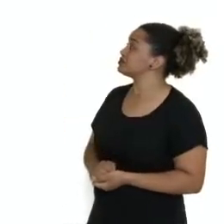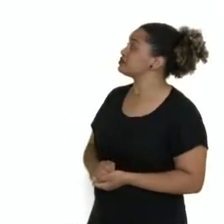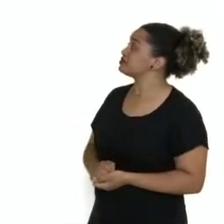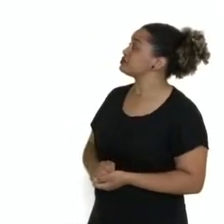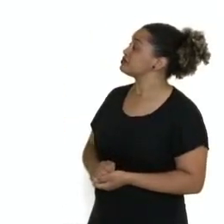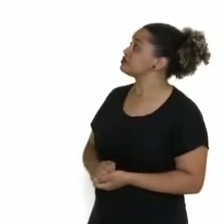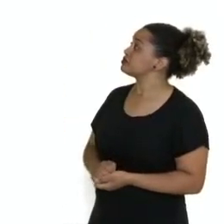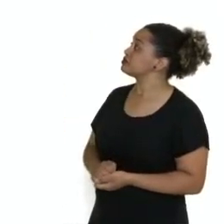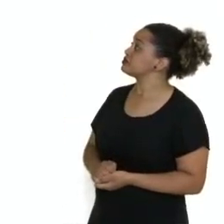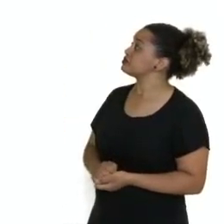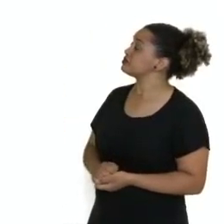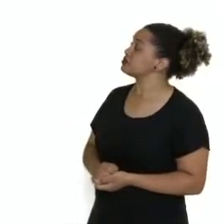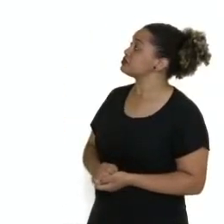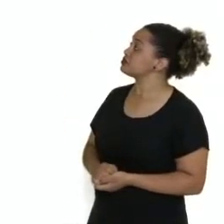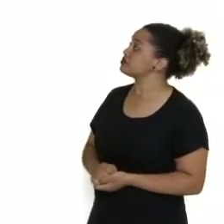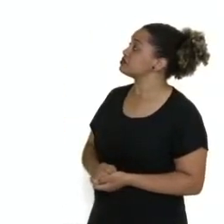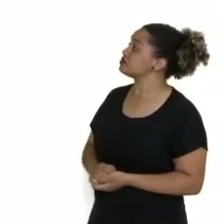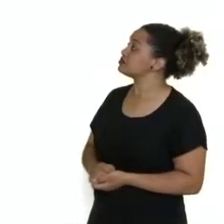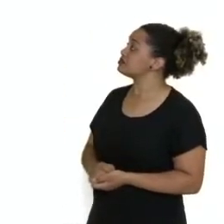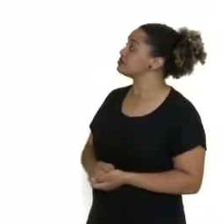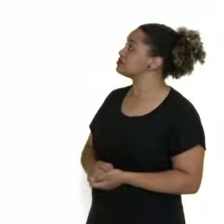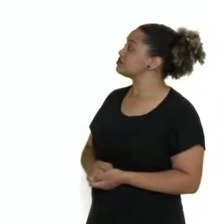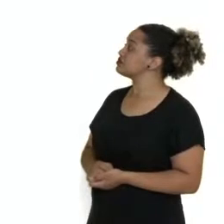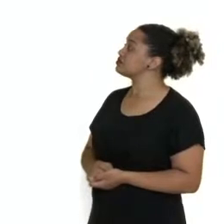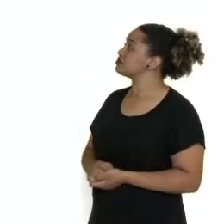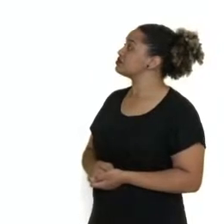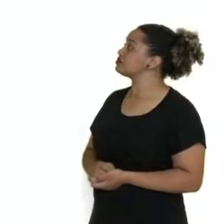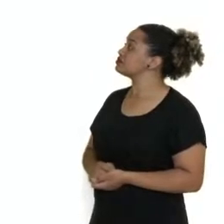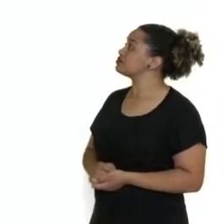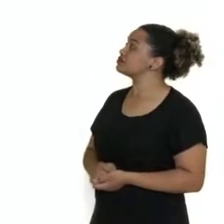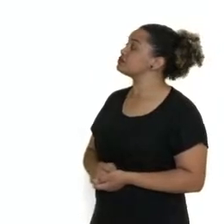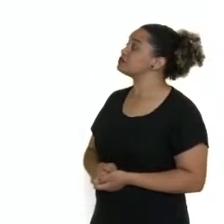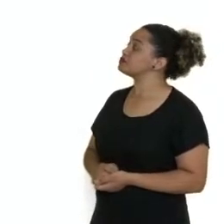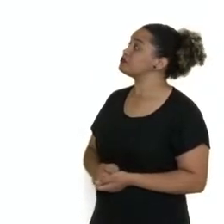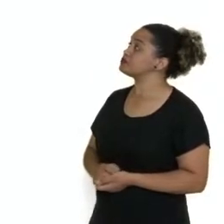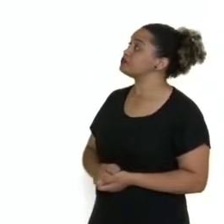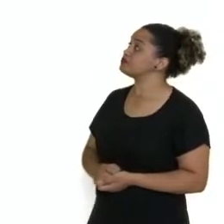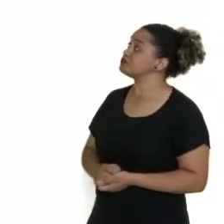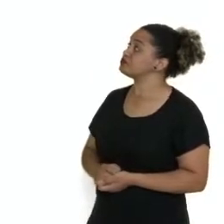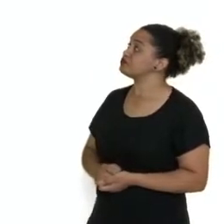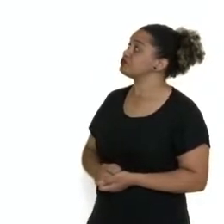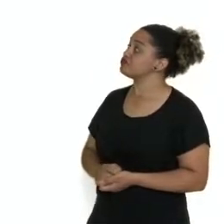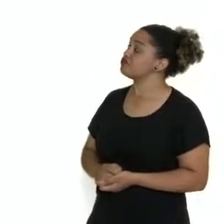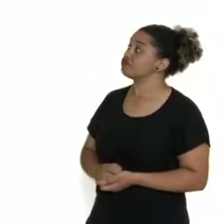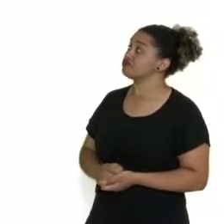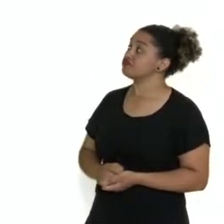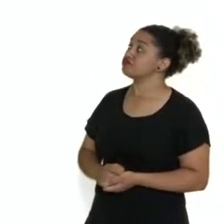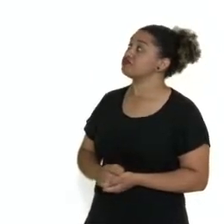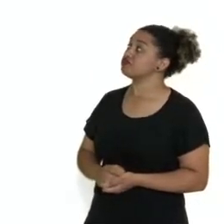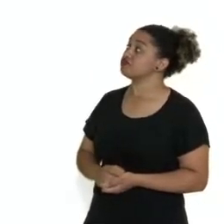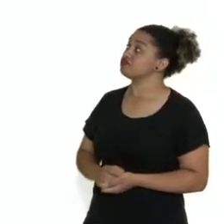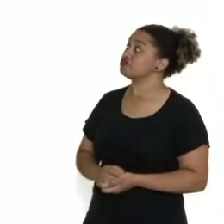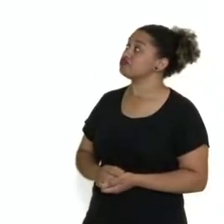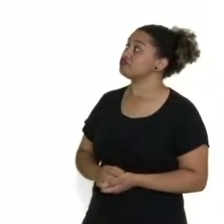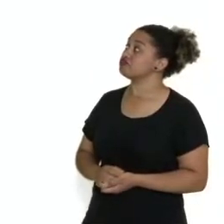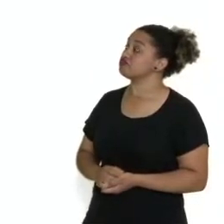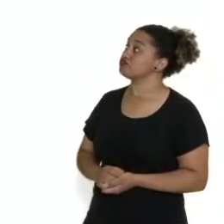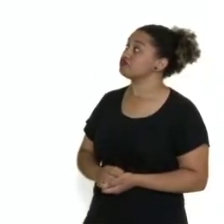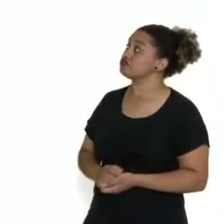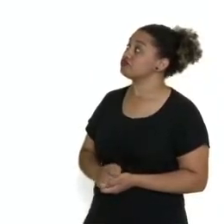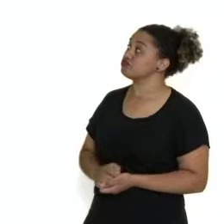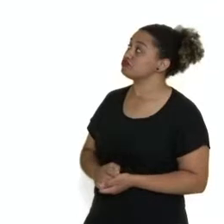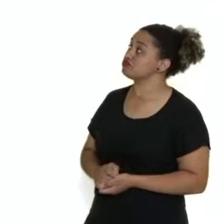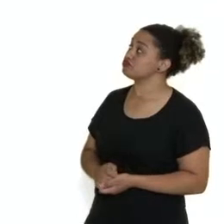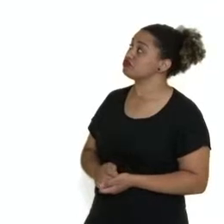oficinas de artigo de opinião eram animadas e produtivas. Tanto que, por 2 vezes, conseguimos chegar à semifinal e